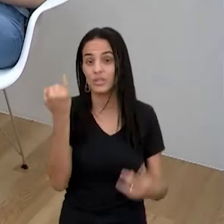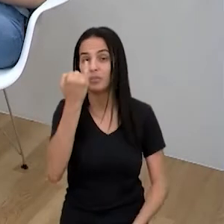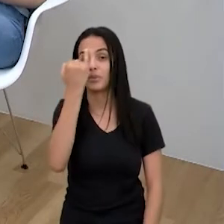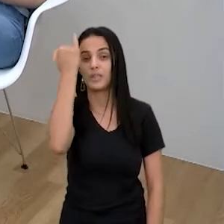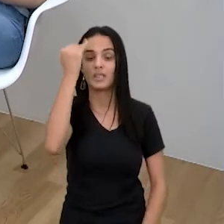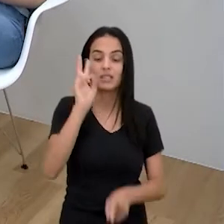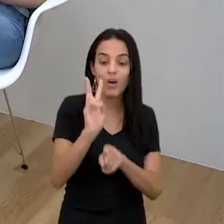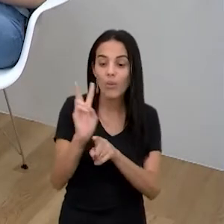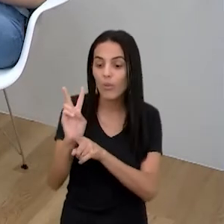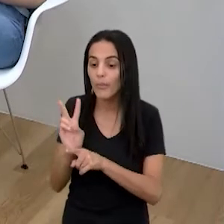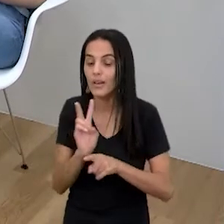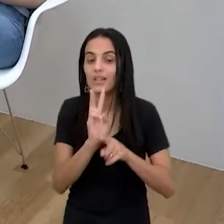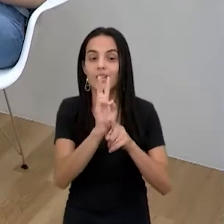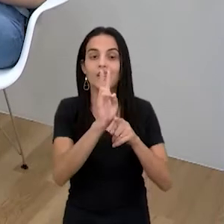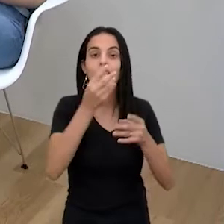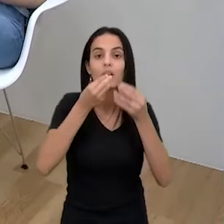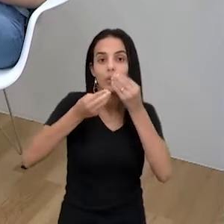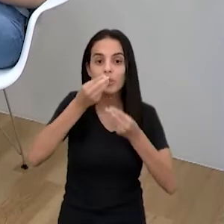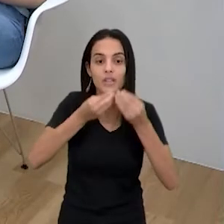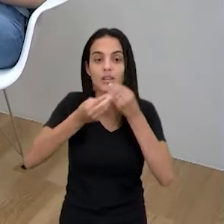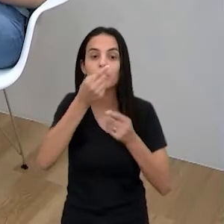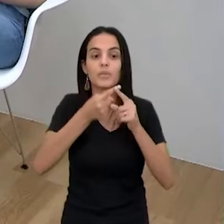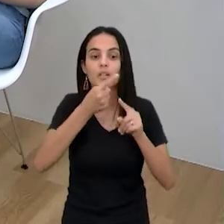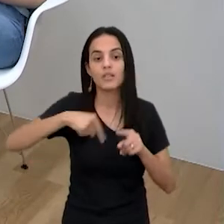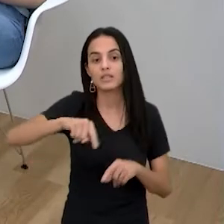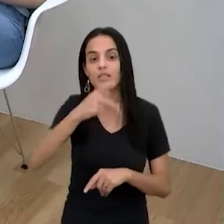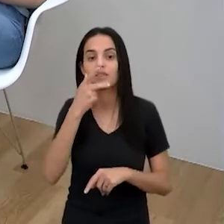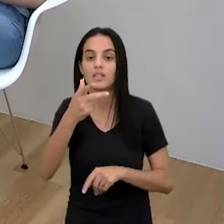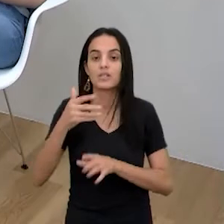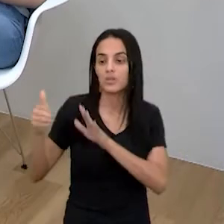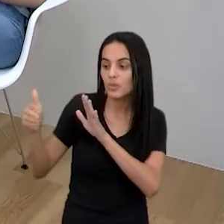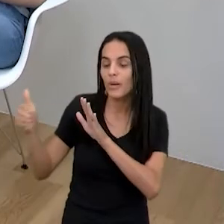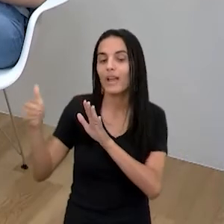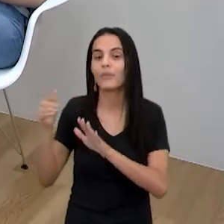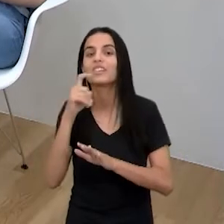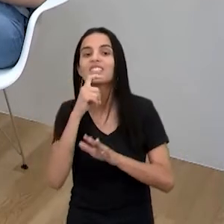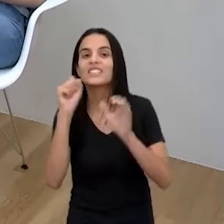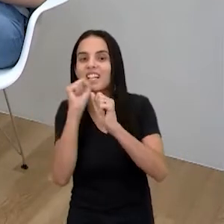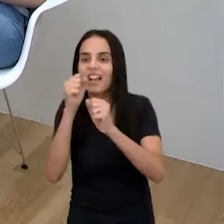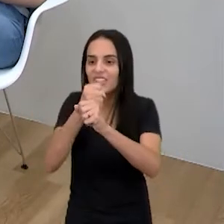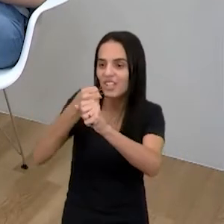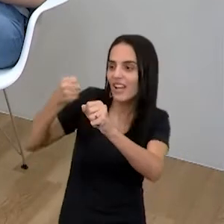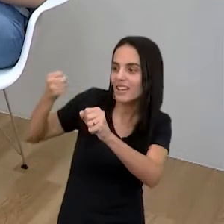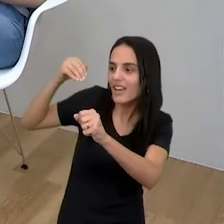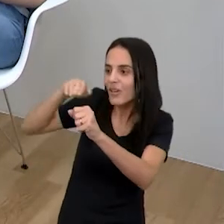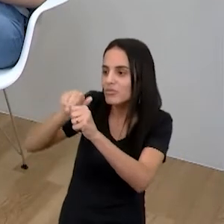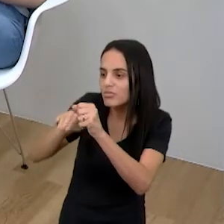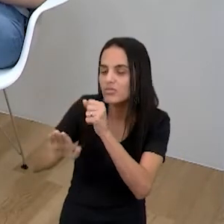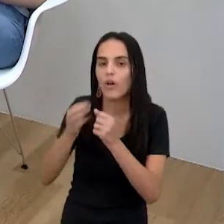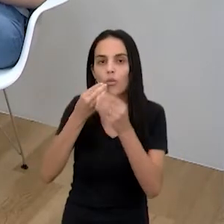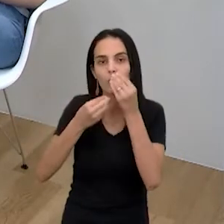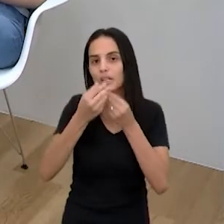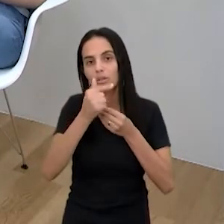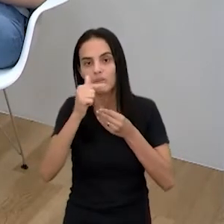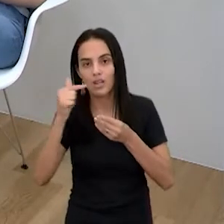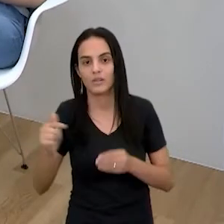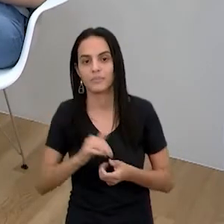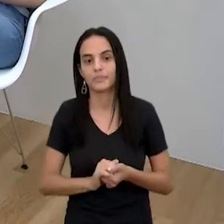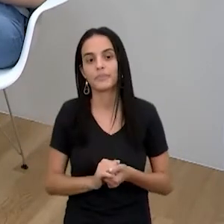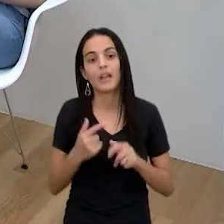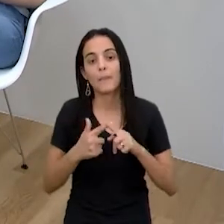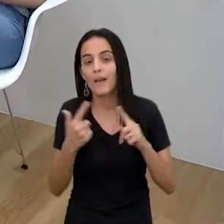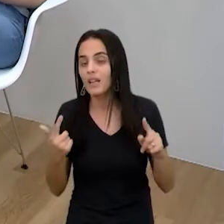E uma coisa que jamais pode fazer em caça é barulho. É verdade. As crianças jamais iam ficar quietas porque iam depender da